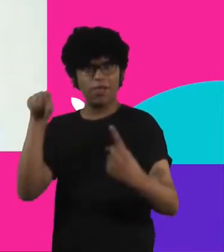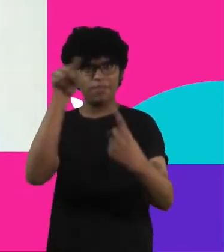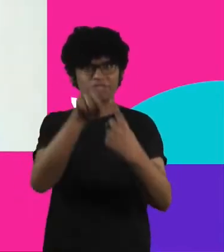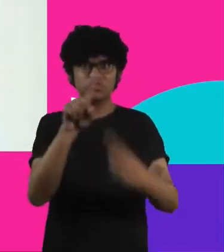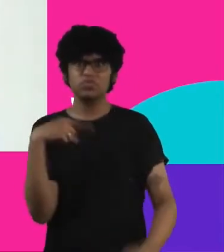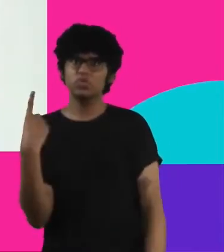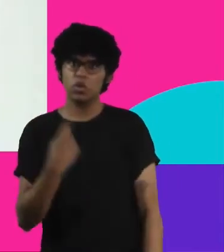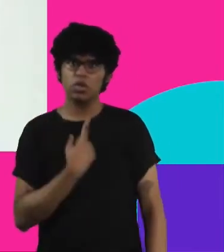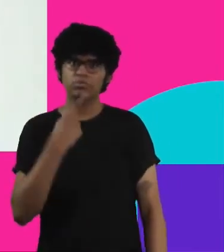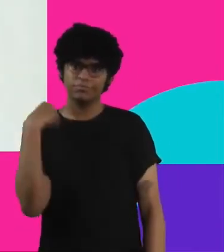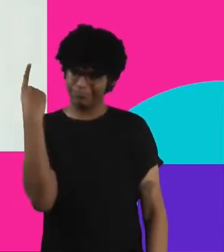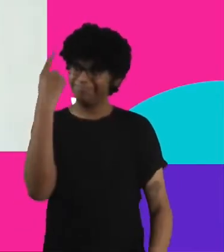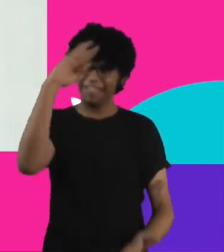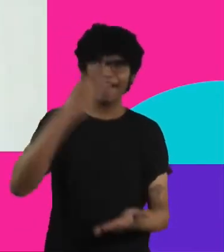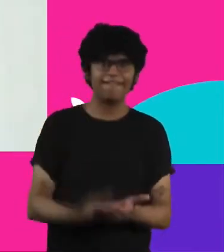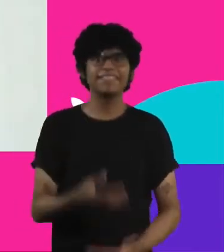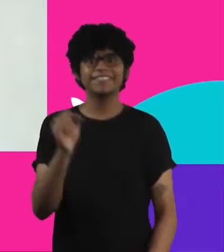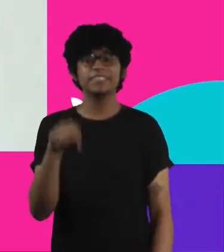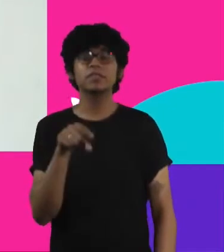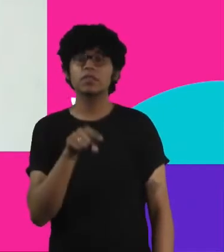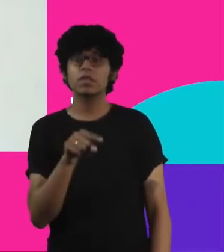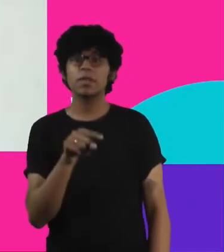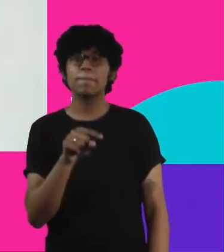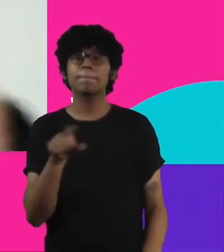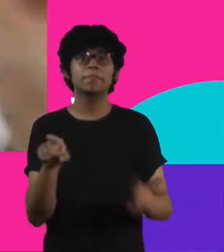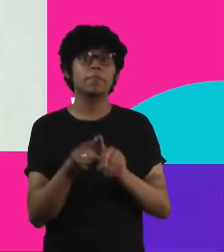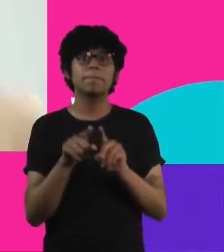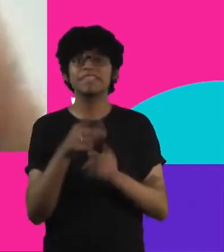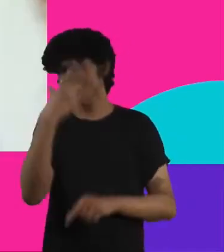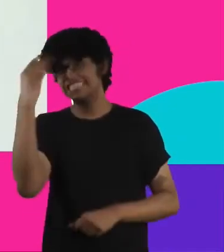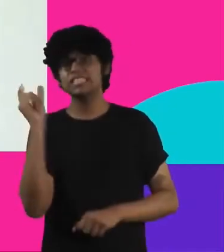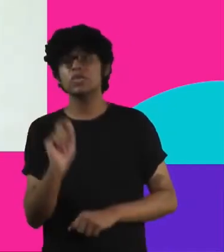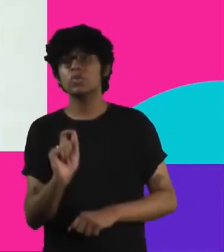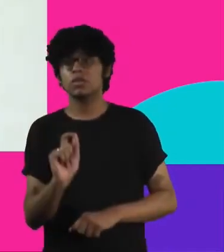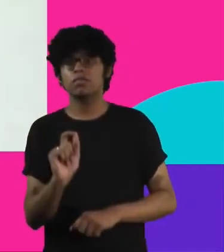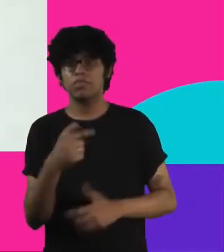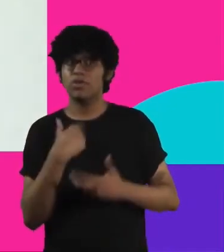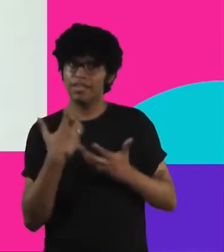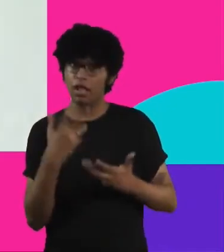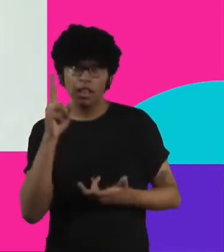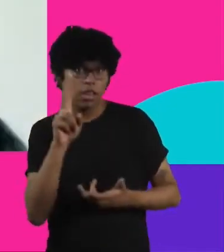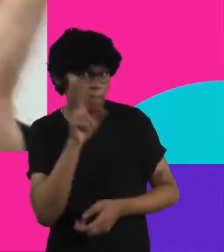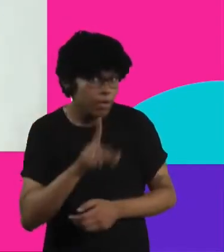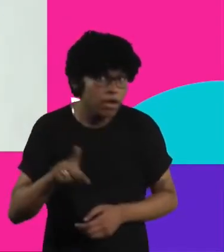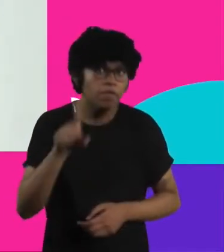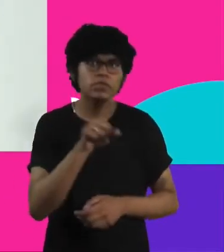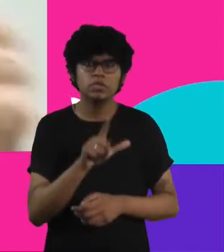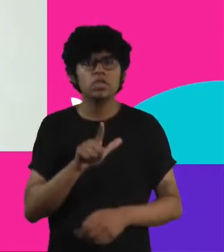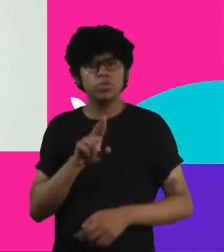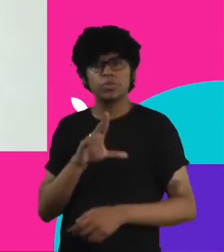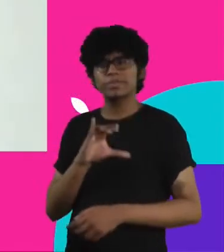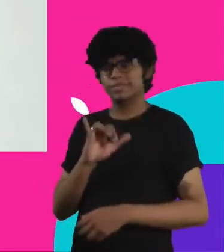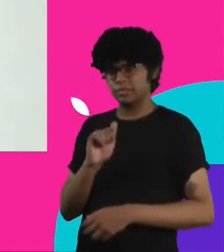gente acredita muito nisso. E também, quando a gente fala disso, a gente não pode esquecer, e eu queria lembrar todo mundo, a Lúcia falou um